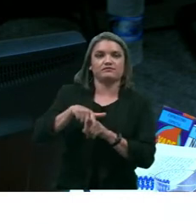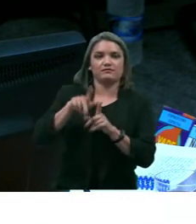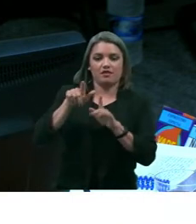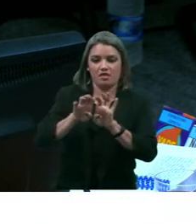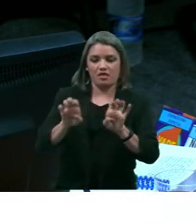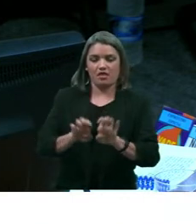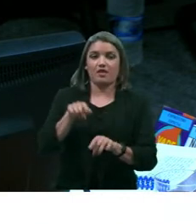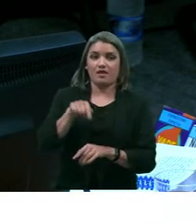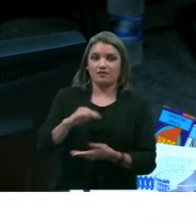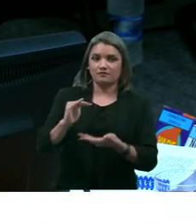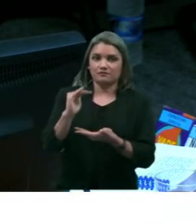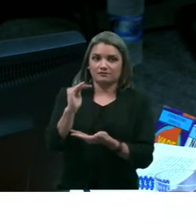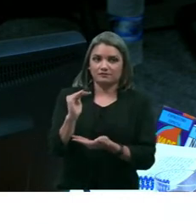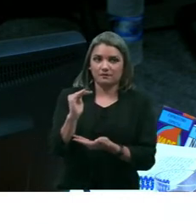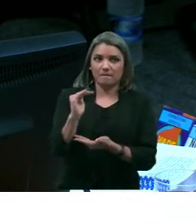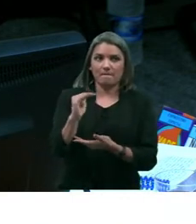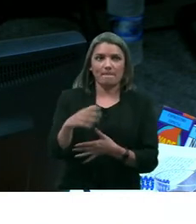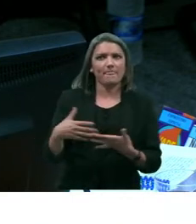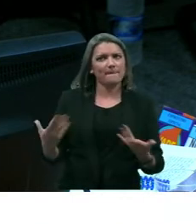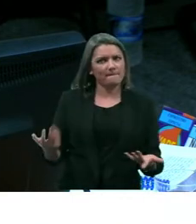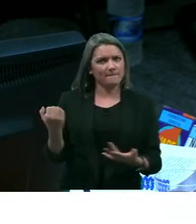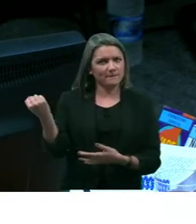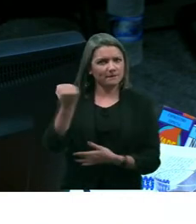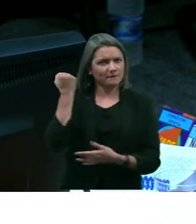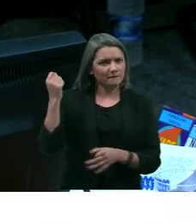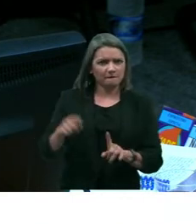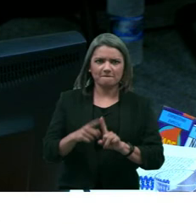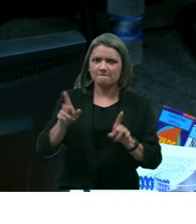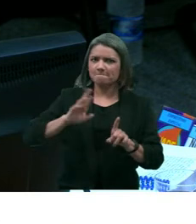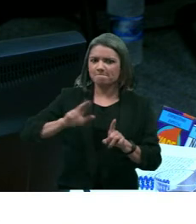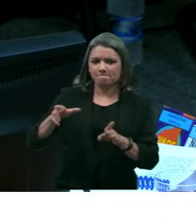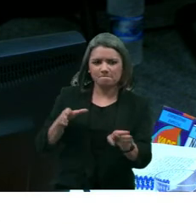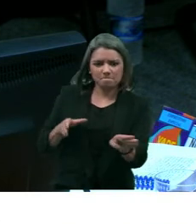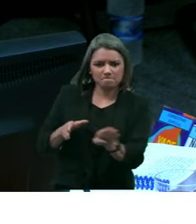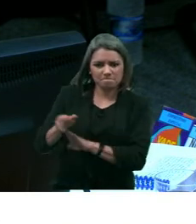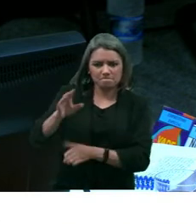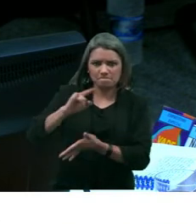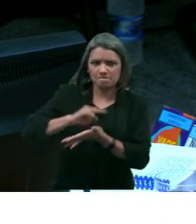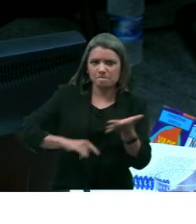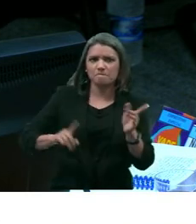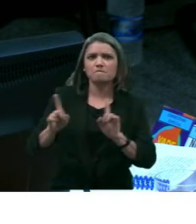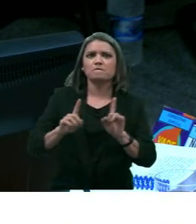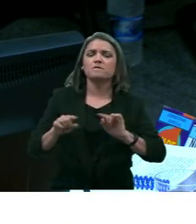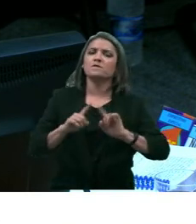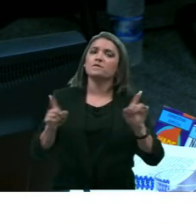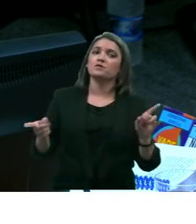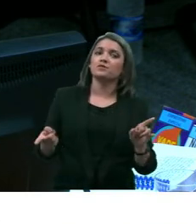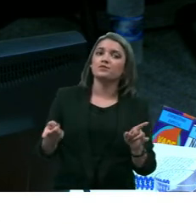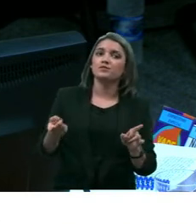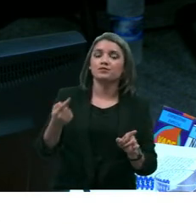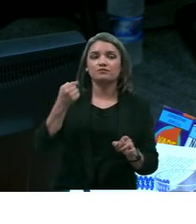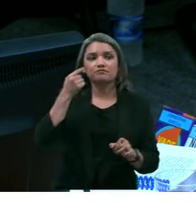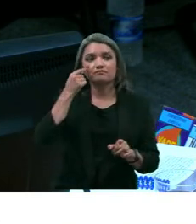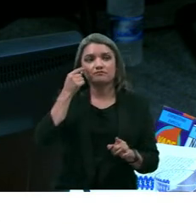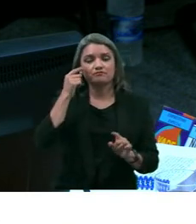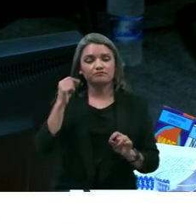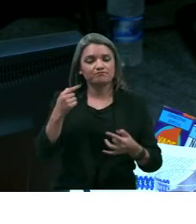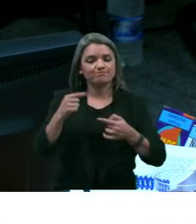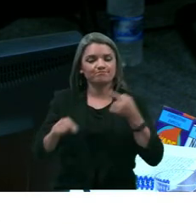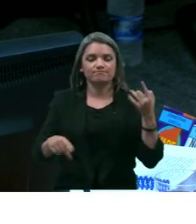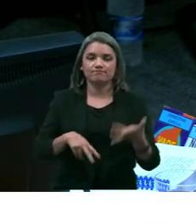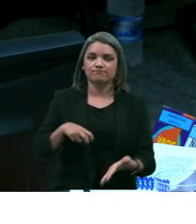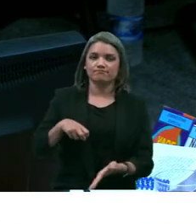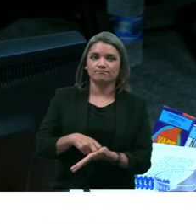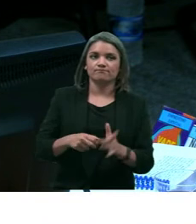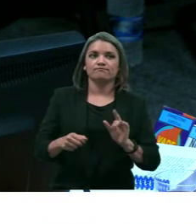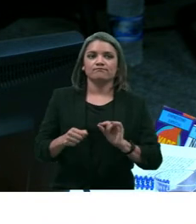grave que não se coaduna à sanção de advertência. Em suma, não vislumbrando a adequada subsunção da penalidade